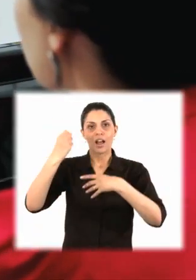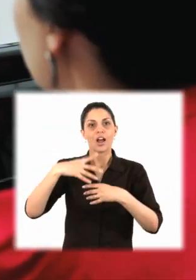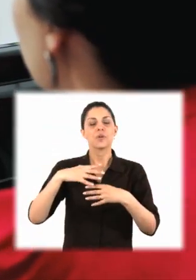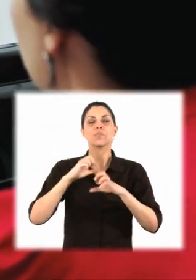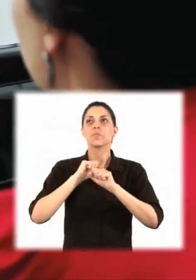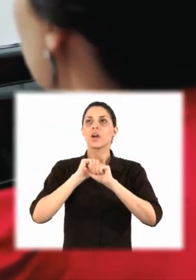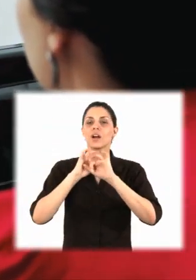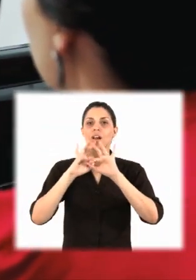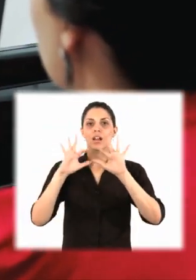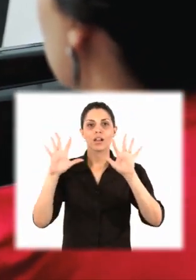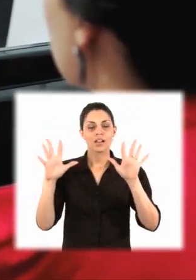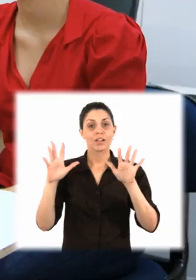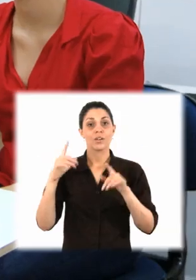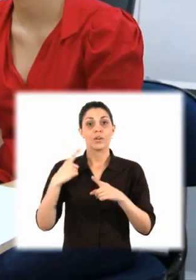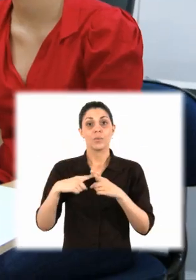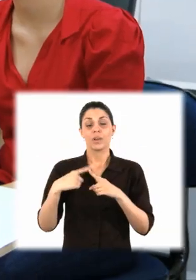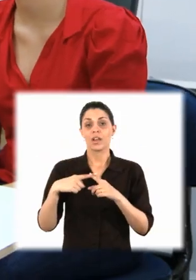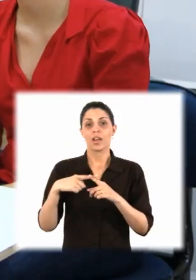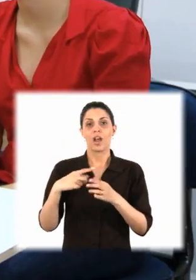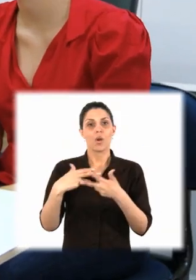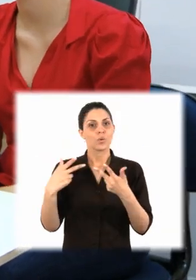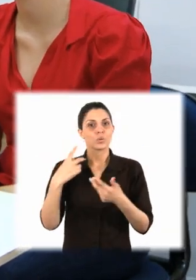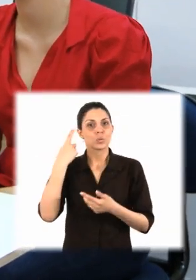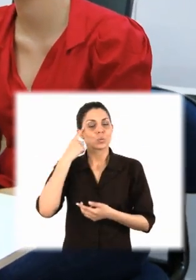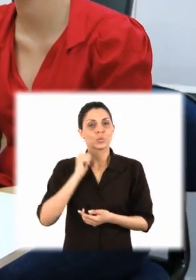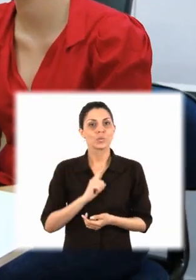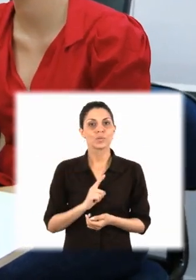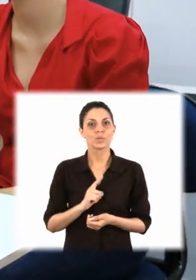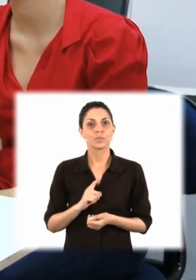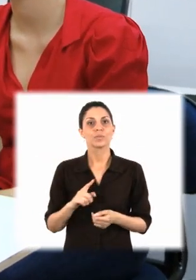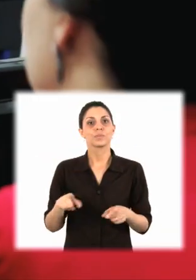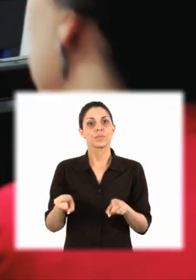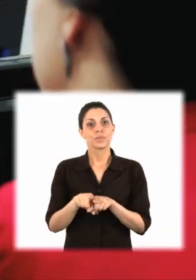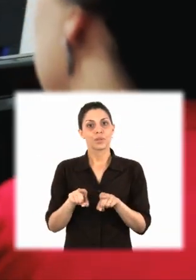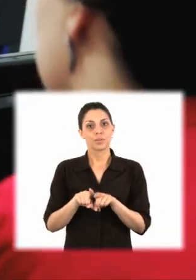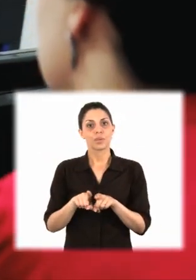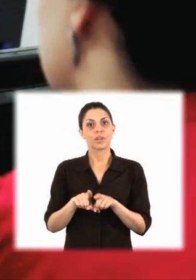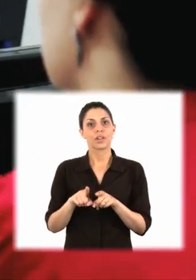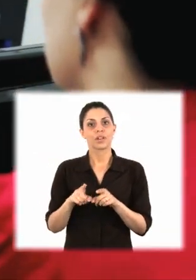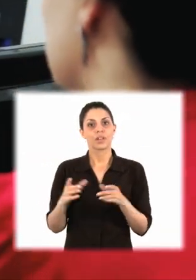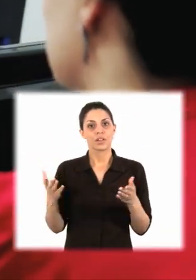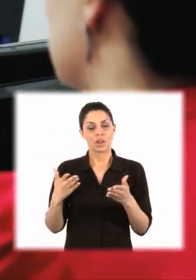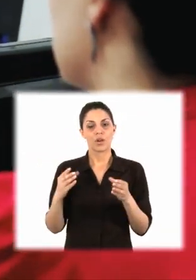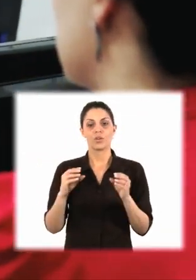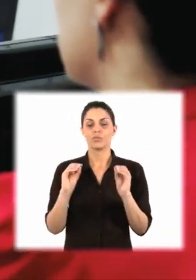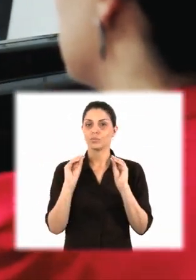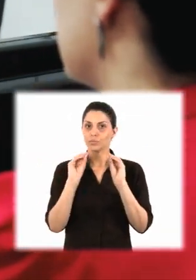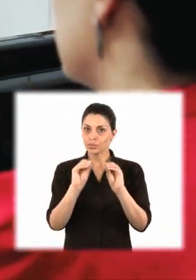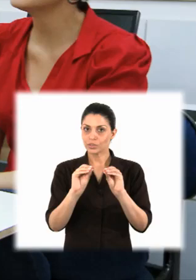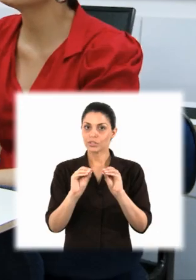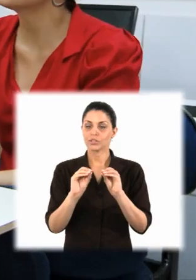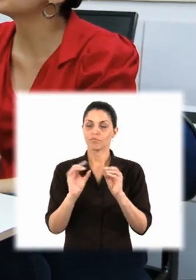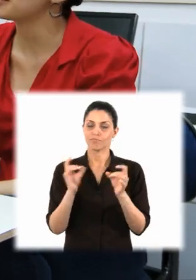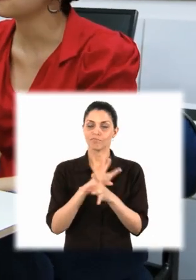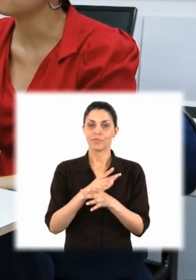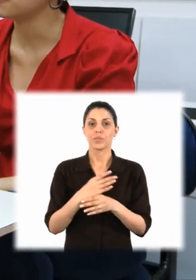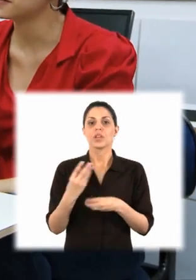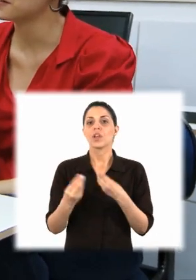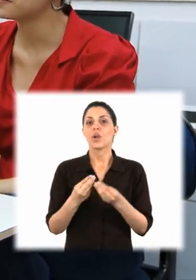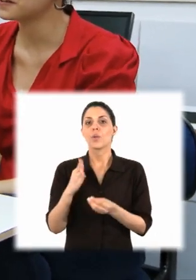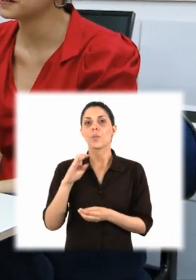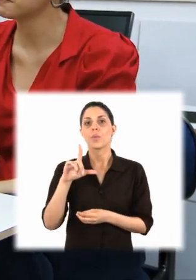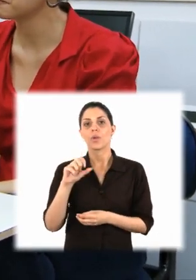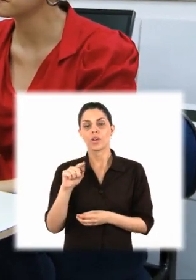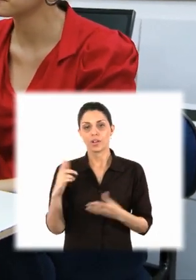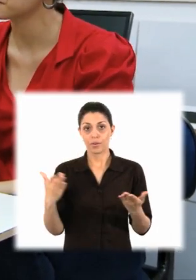foi tirando as dúvidas, tudinho. E o que eu não sabia também foi acrescentado, que é o que eu tô passando aqui agora também para atualização. Em que pé que tá o